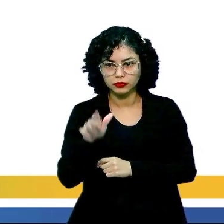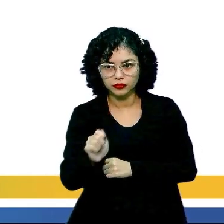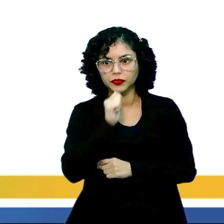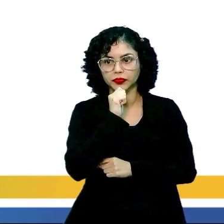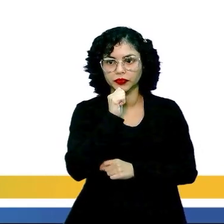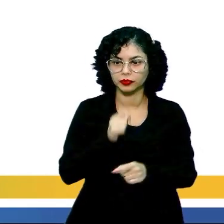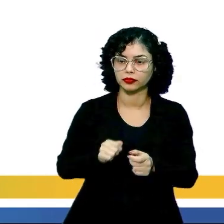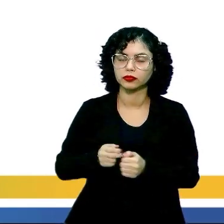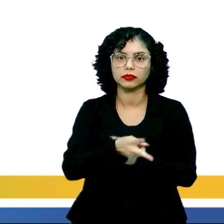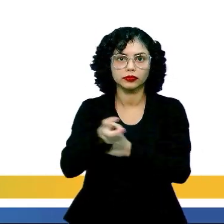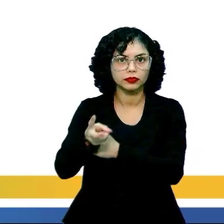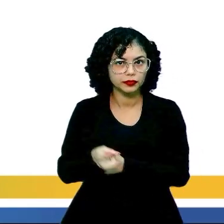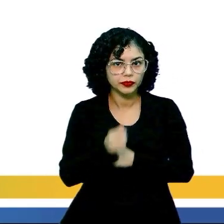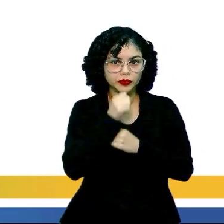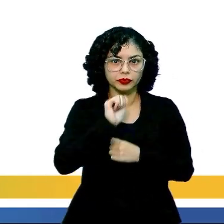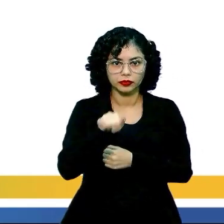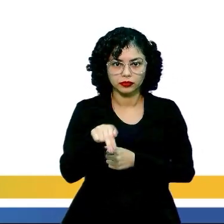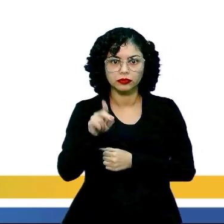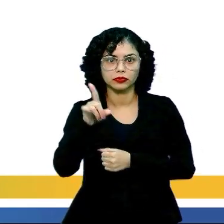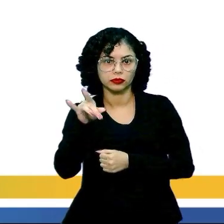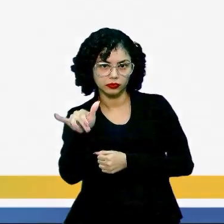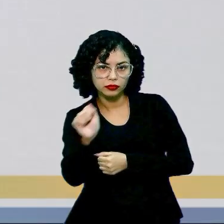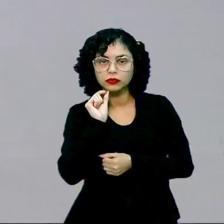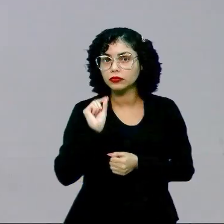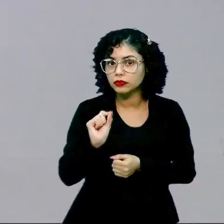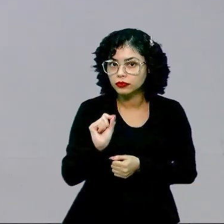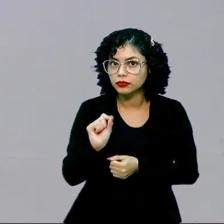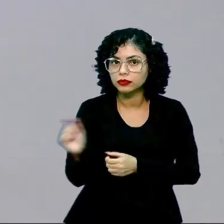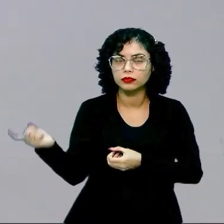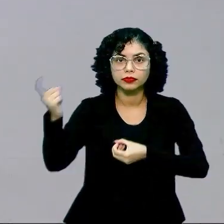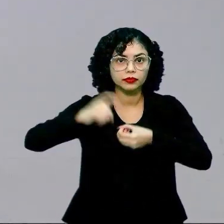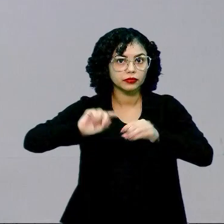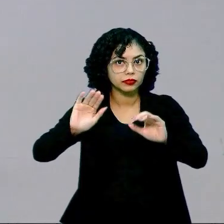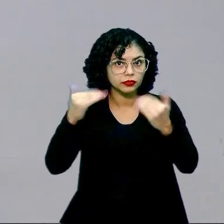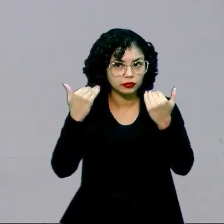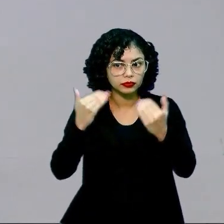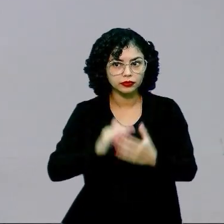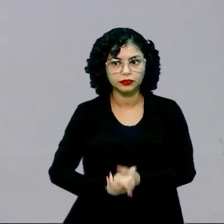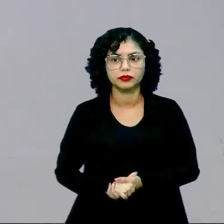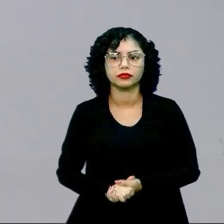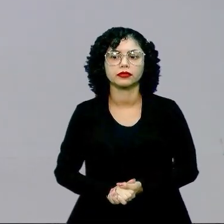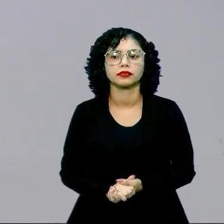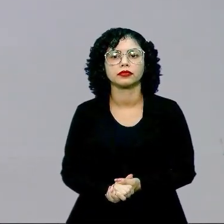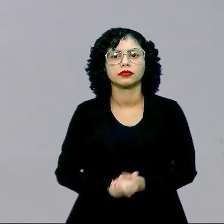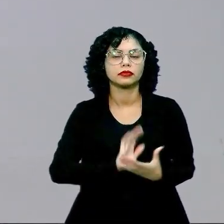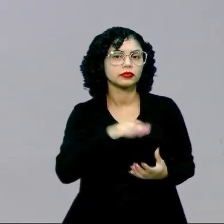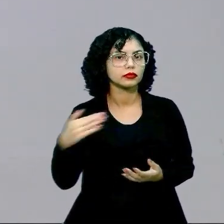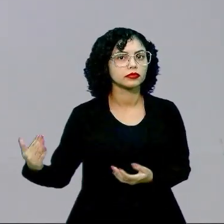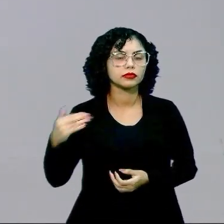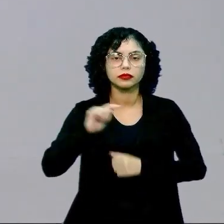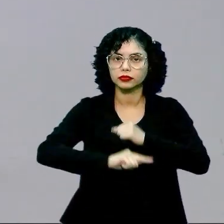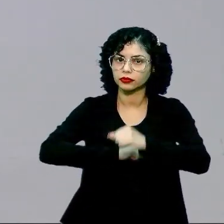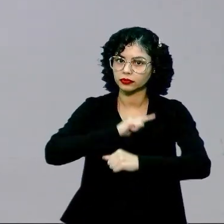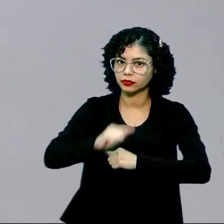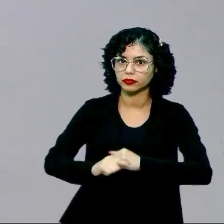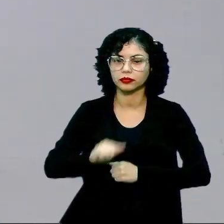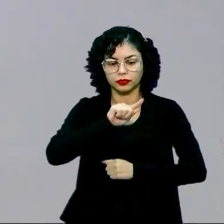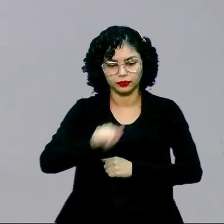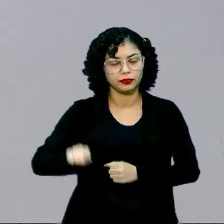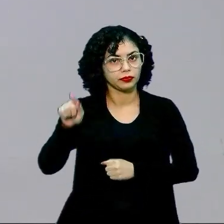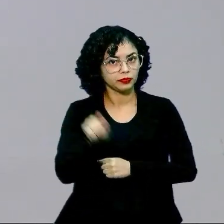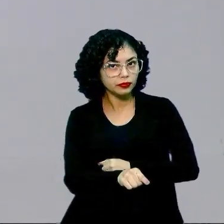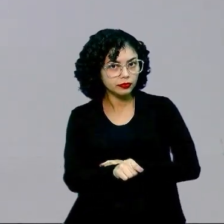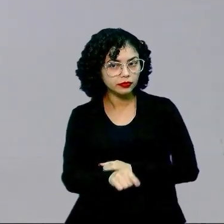vai ser atraída pelos ânions. O que é ânion? Voltando para mim. Ânion é quando um átomo era